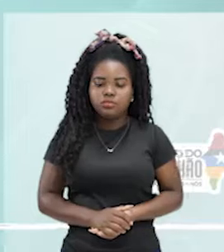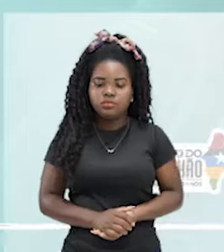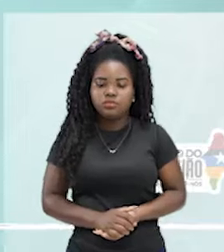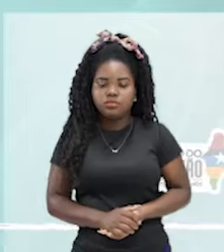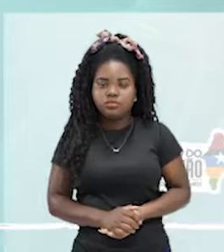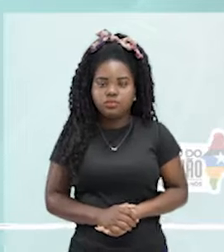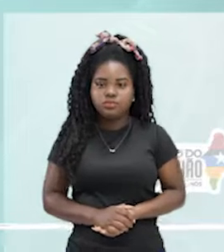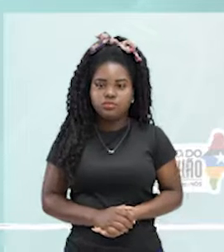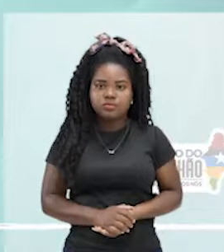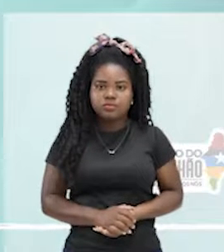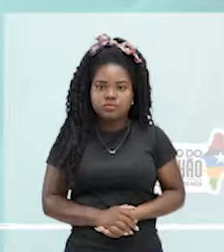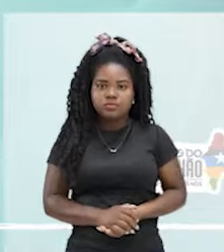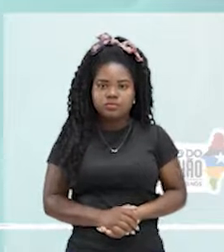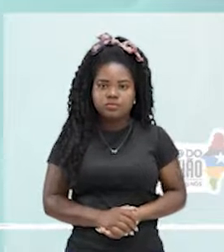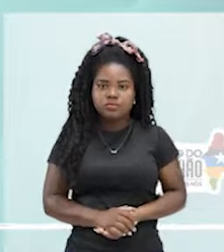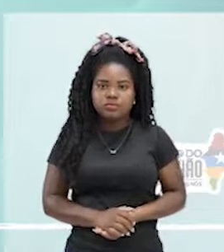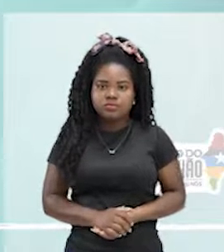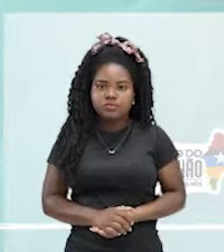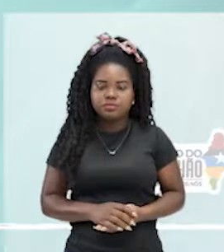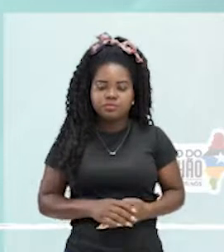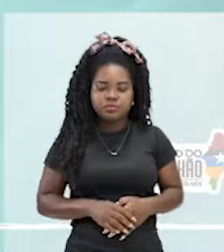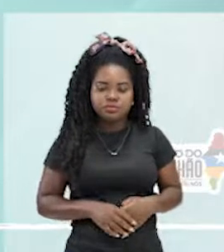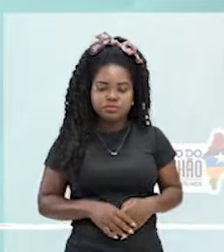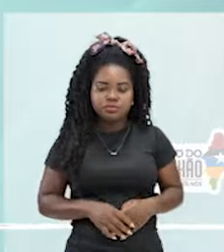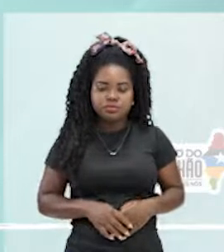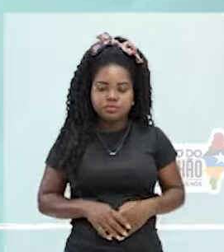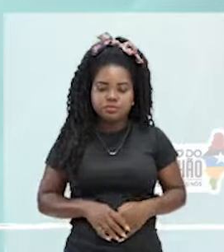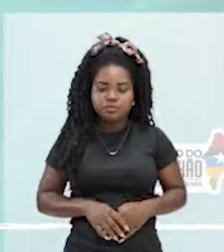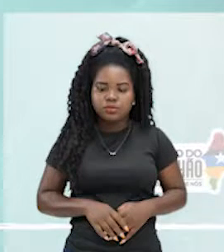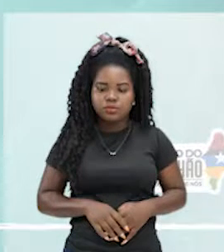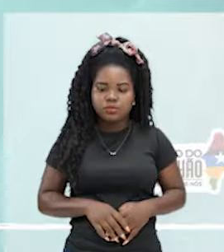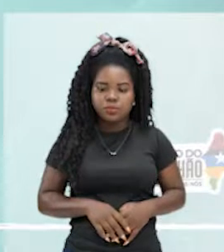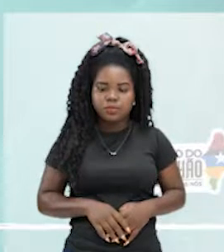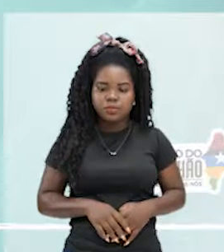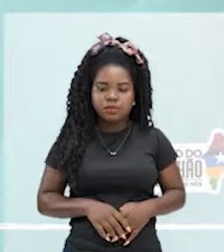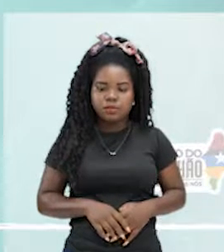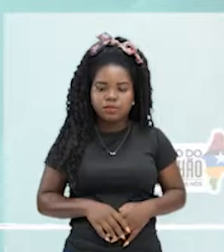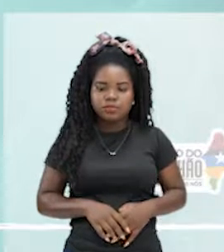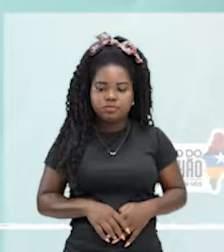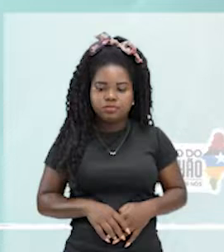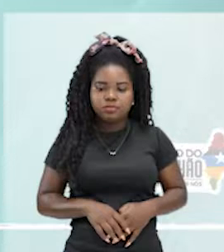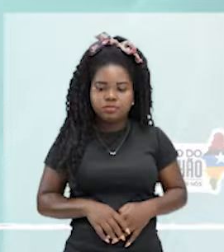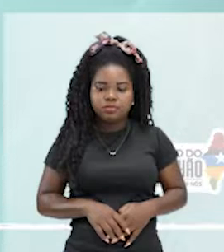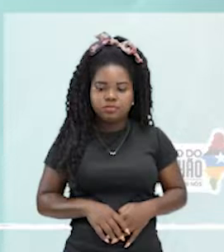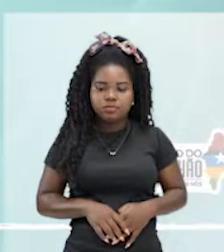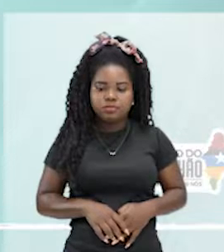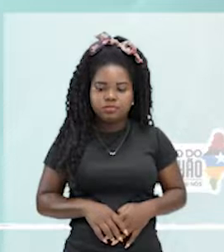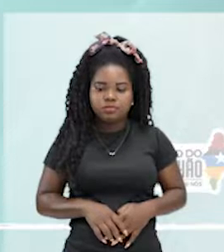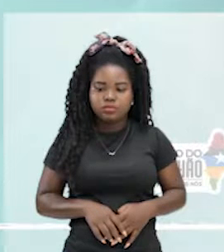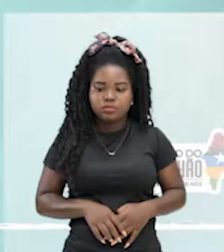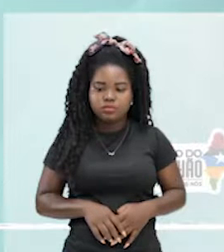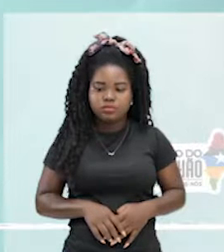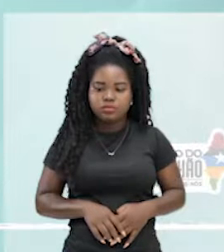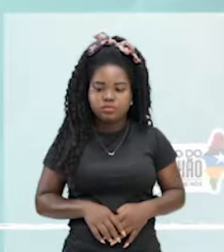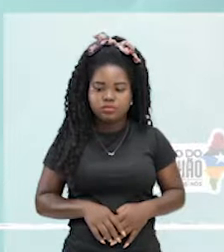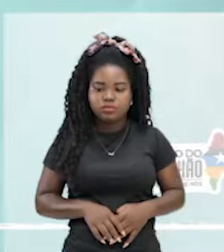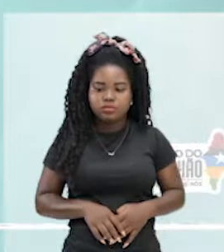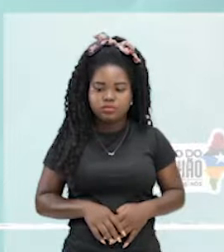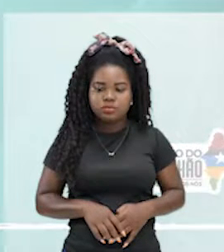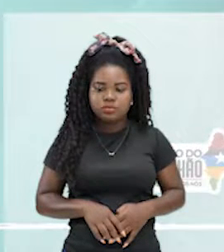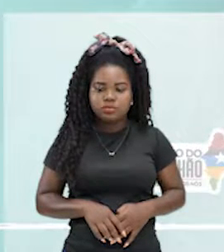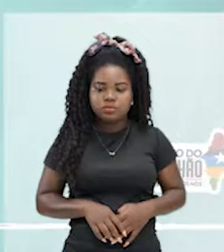sentimento ligado ao desconhecido. Tem-se medo de algo, angustia-se de uma sensação apenas. É a cultura das sensações,